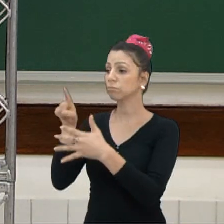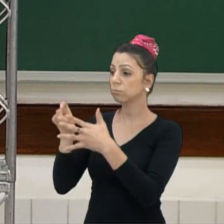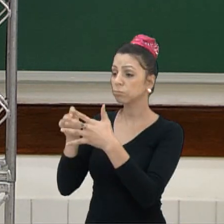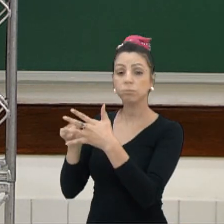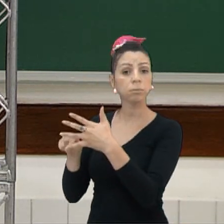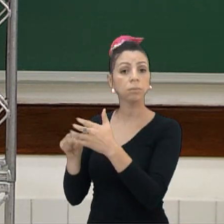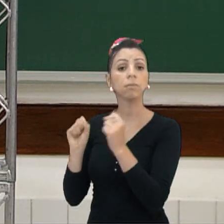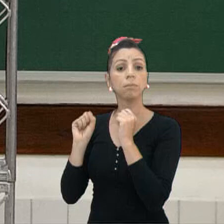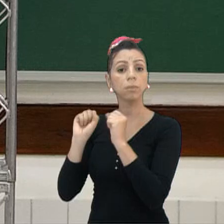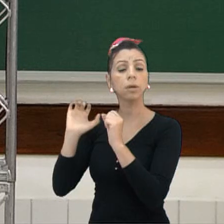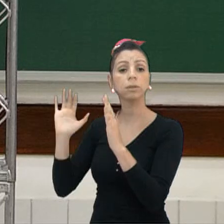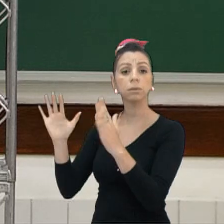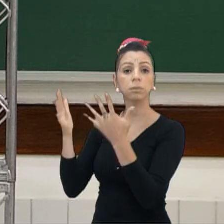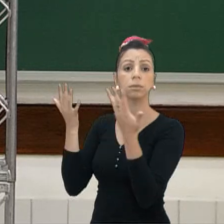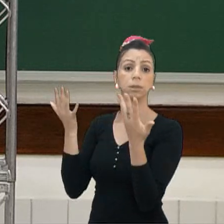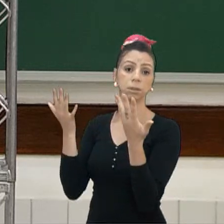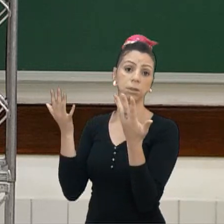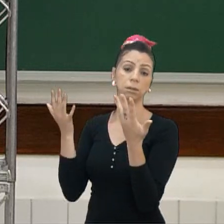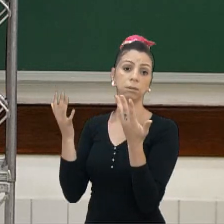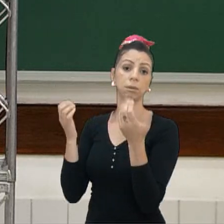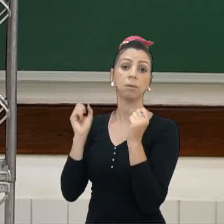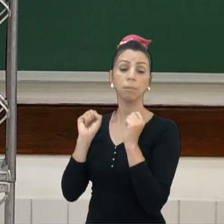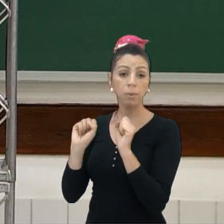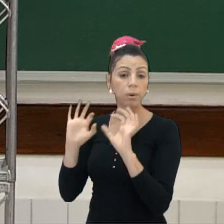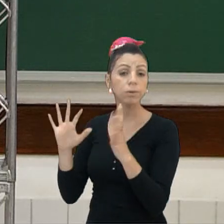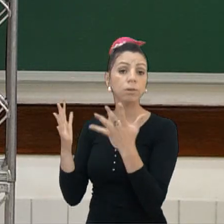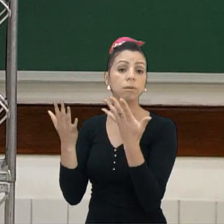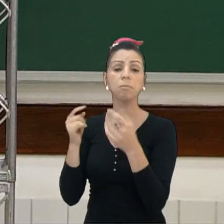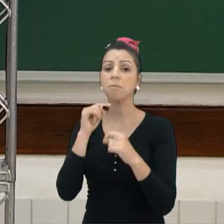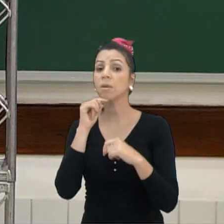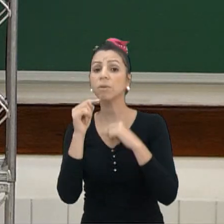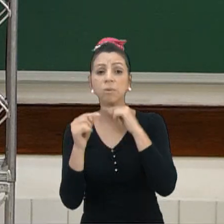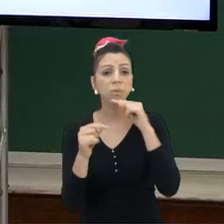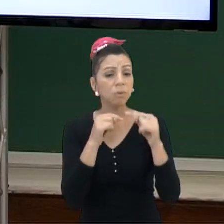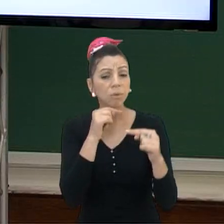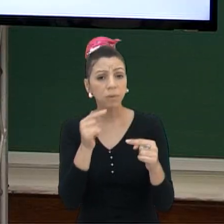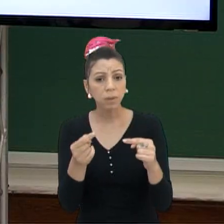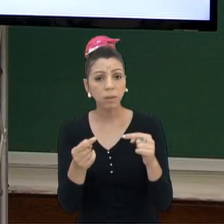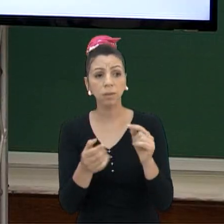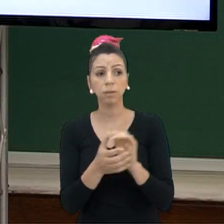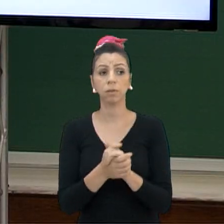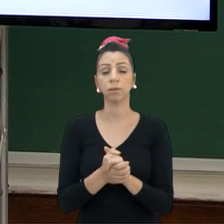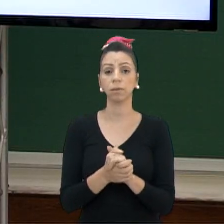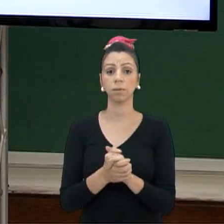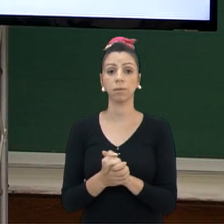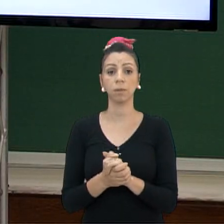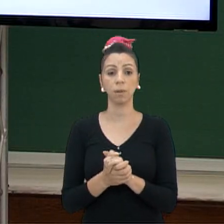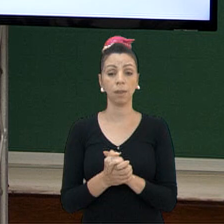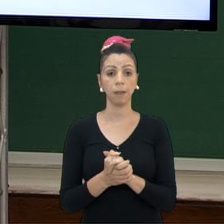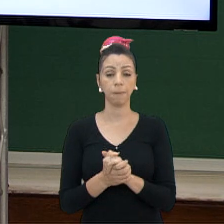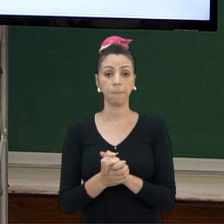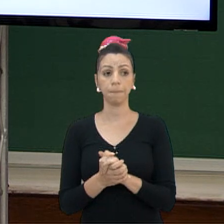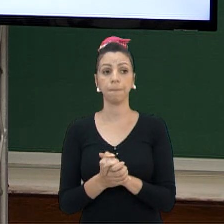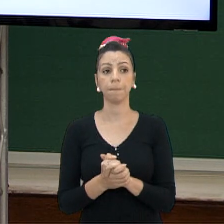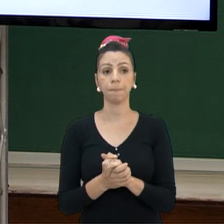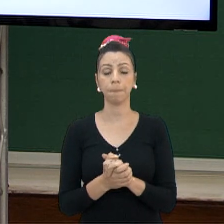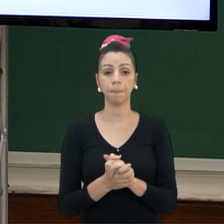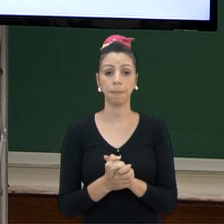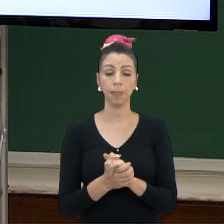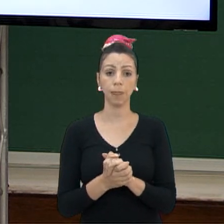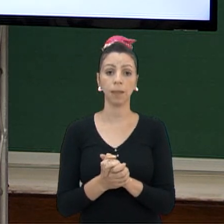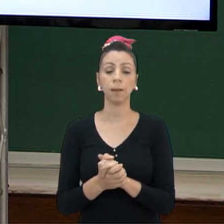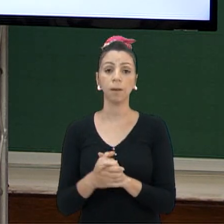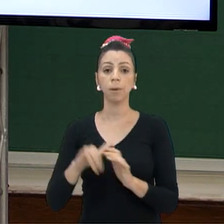hipótese, sem que isso aconteça, certo? Uma dúvida. Então, eu vou utilizar o modo subjuntivo. E o